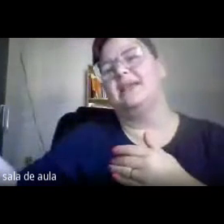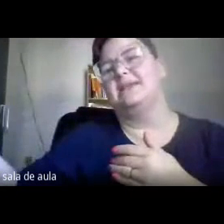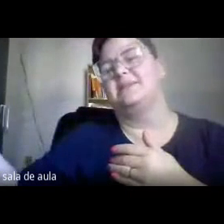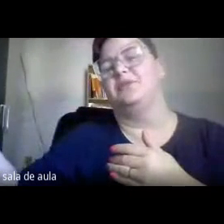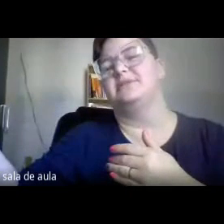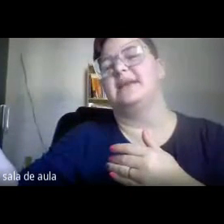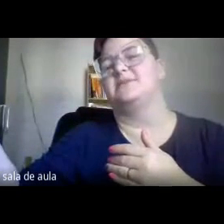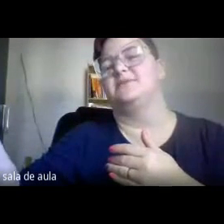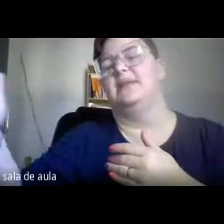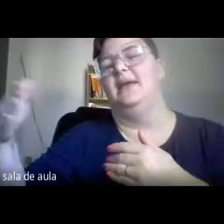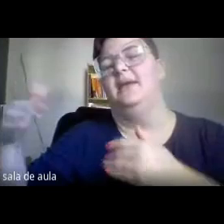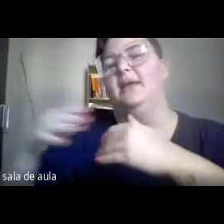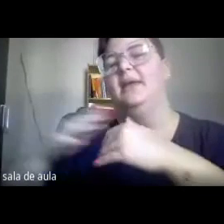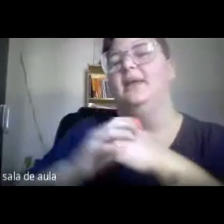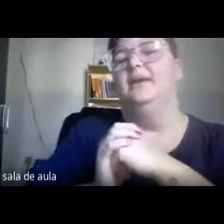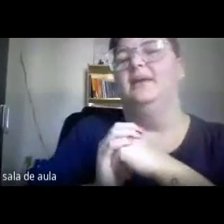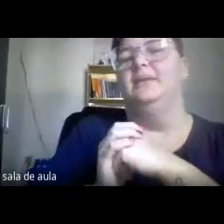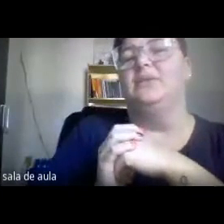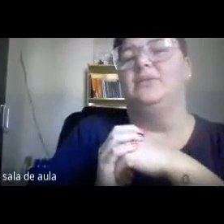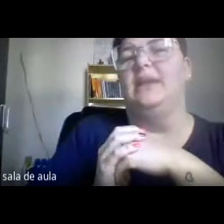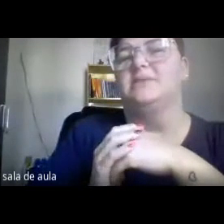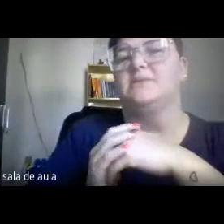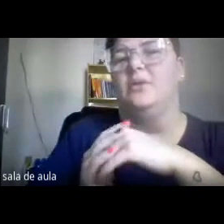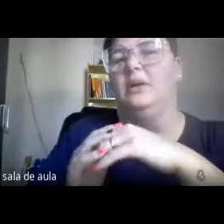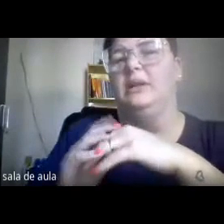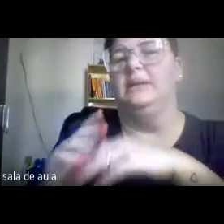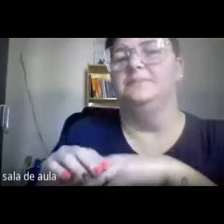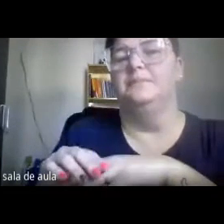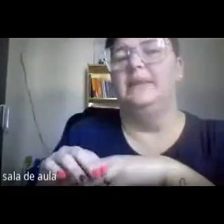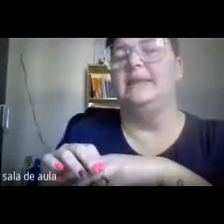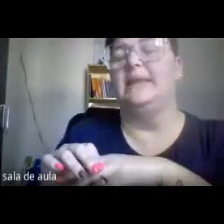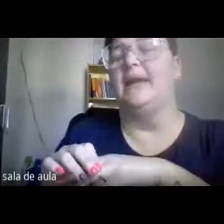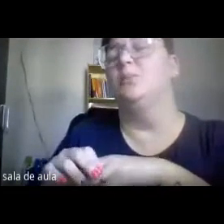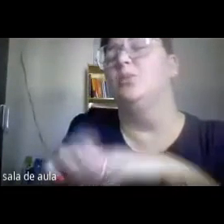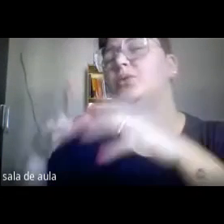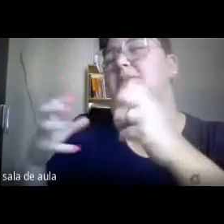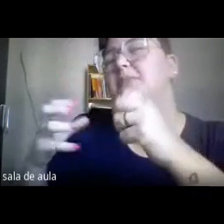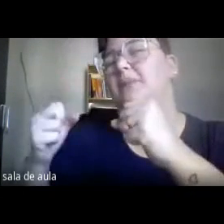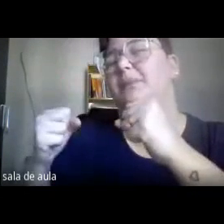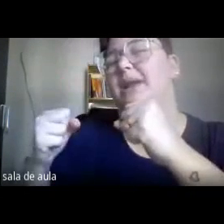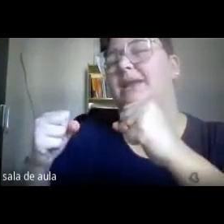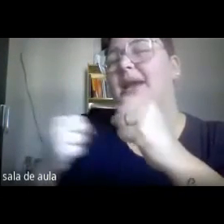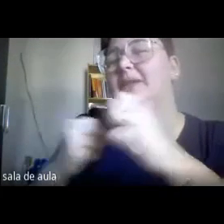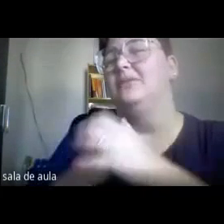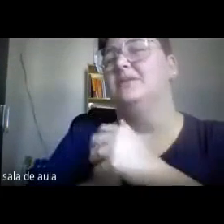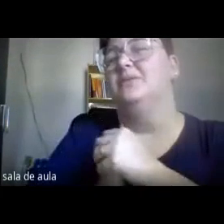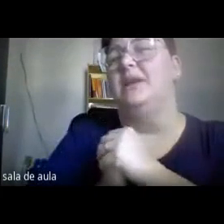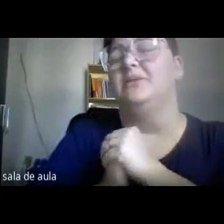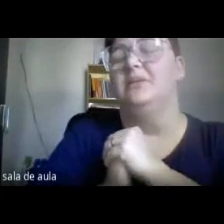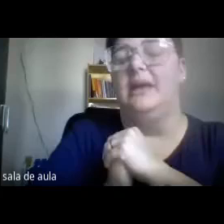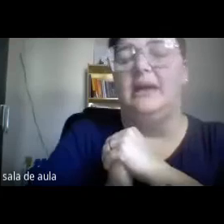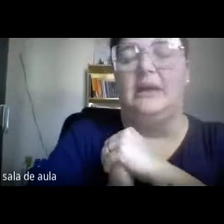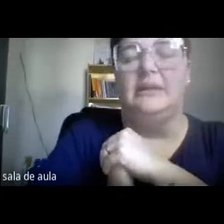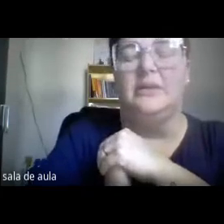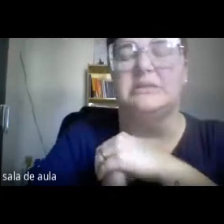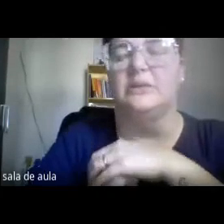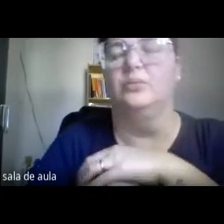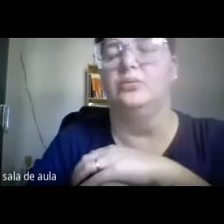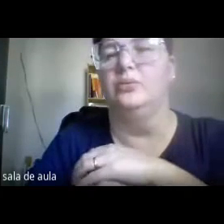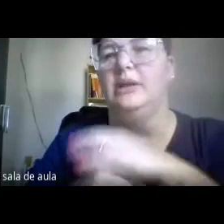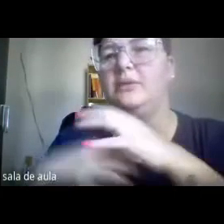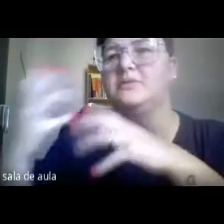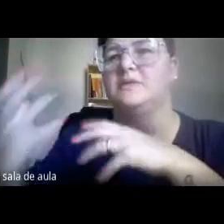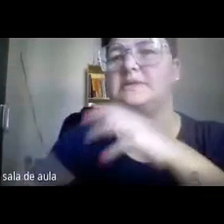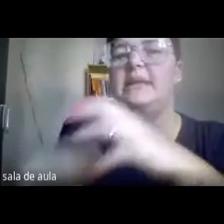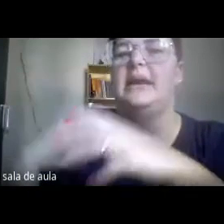decorrer desse processo, né? Dentro da escola. E está muito impregnado isso dentro da nossa